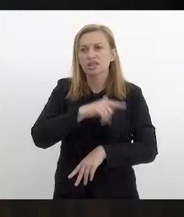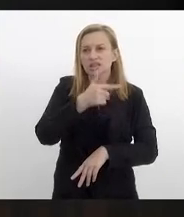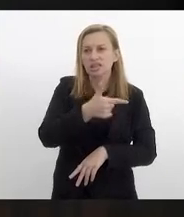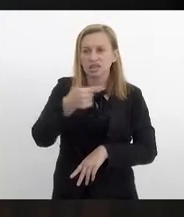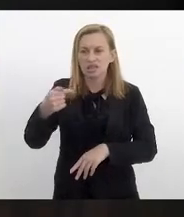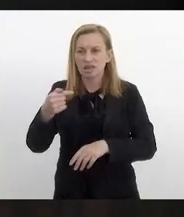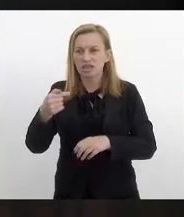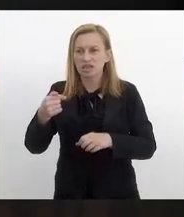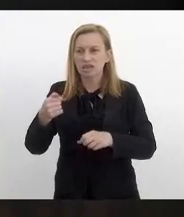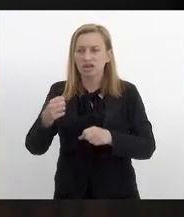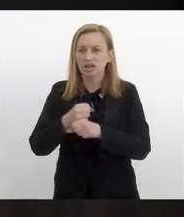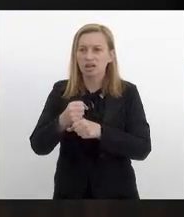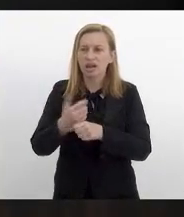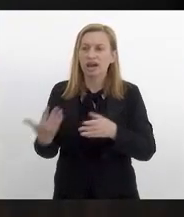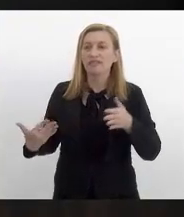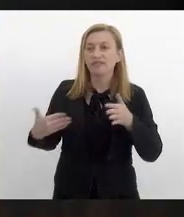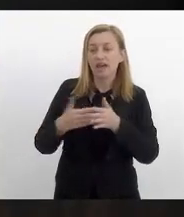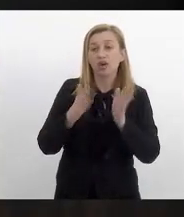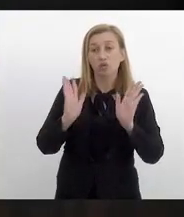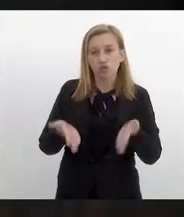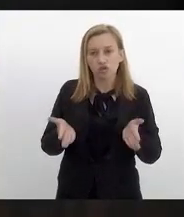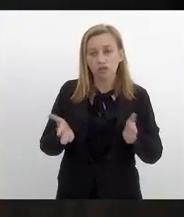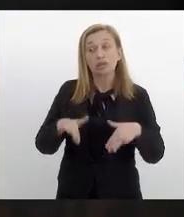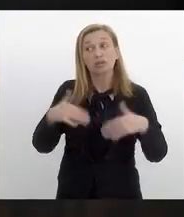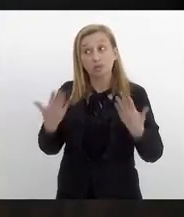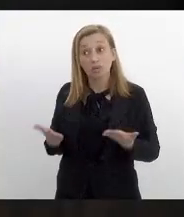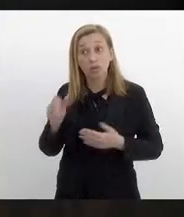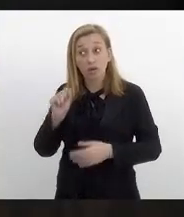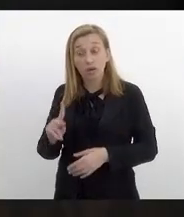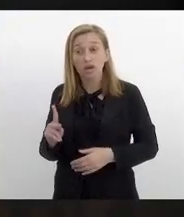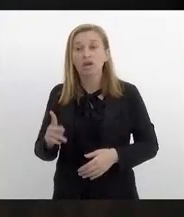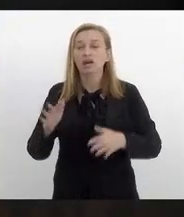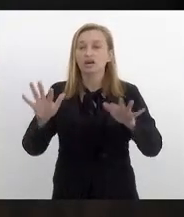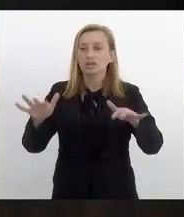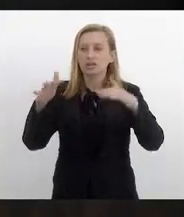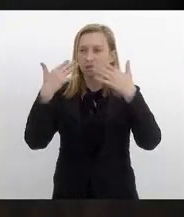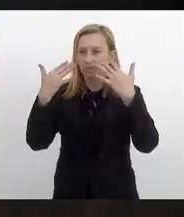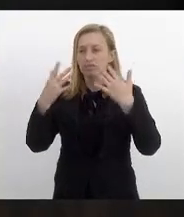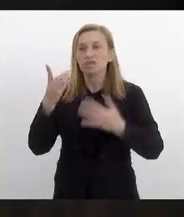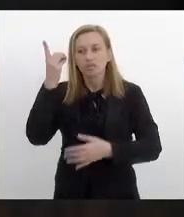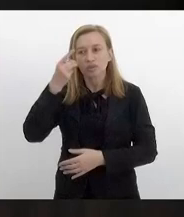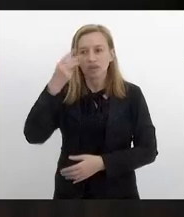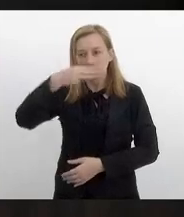cá. Ok? Então, chamo a atenção do deputado Márcio.